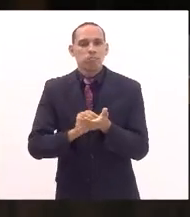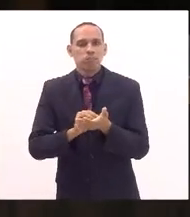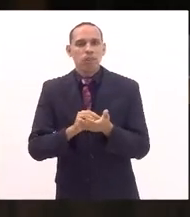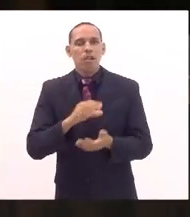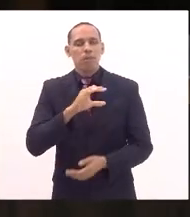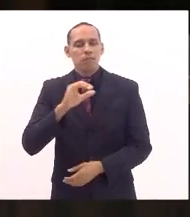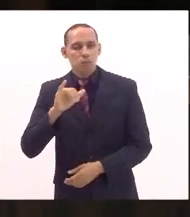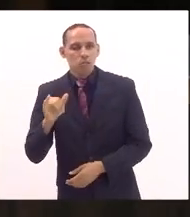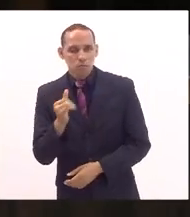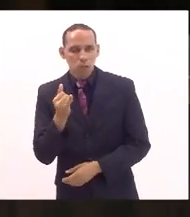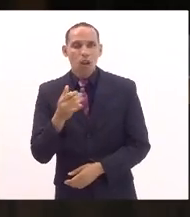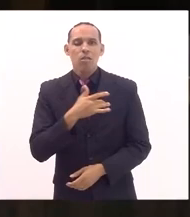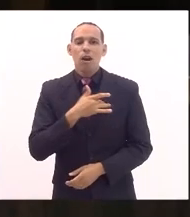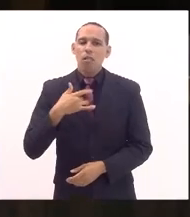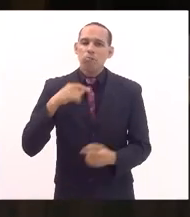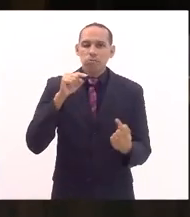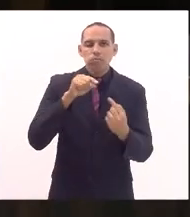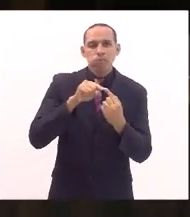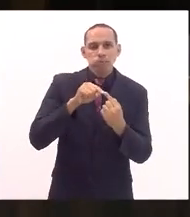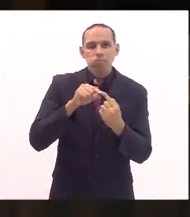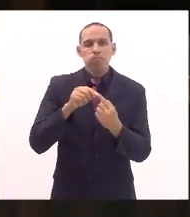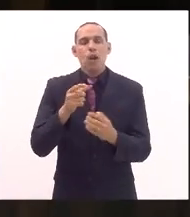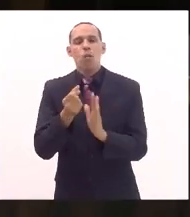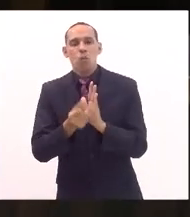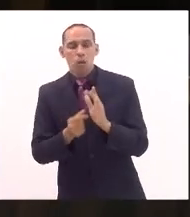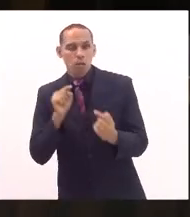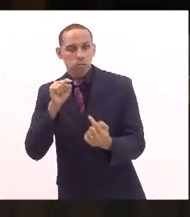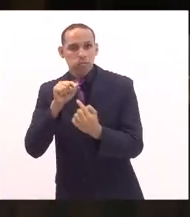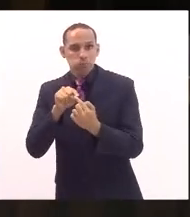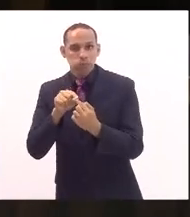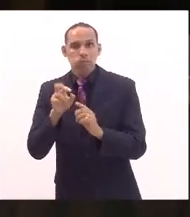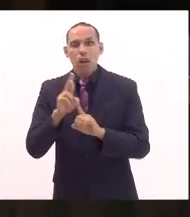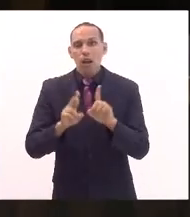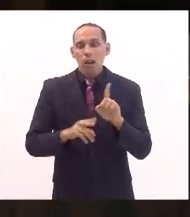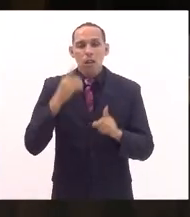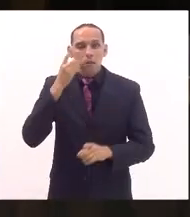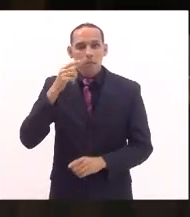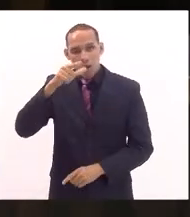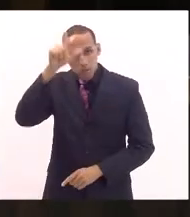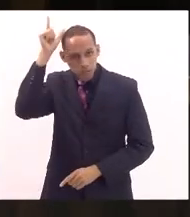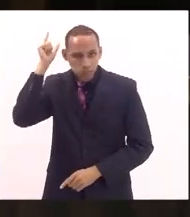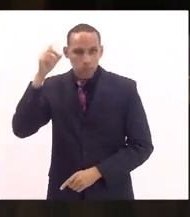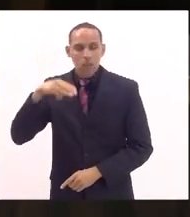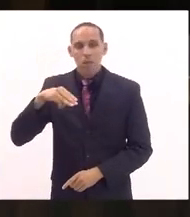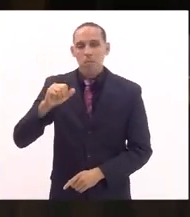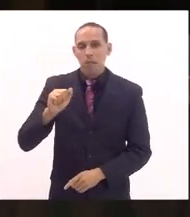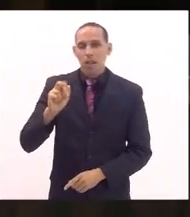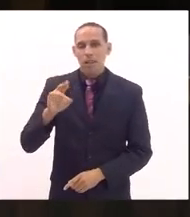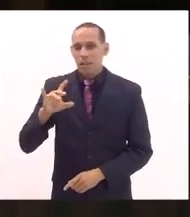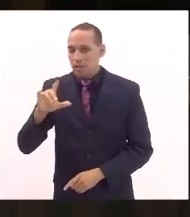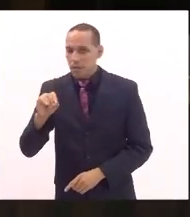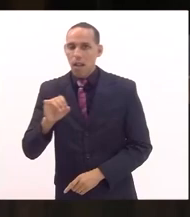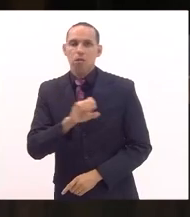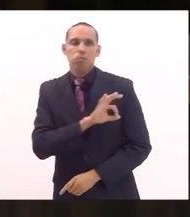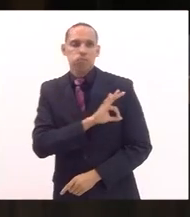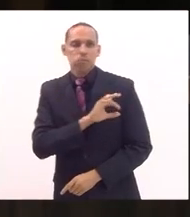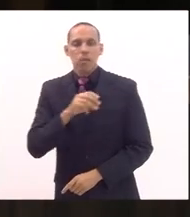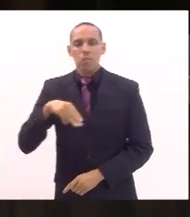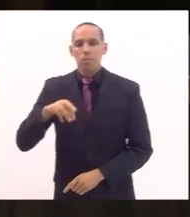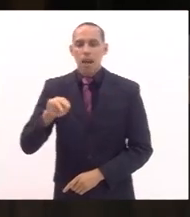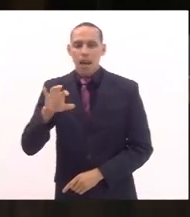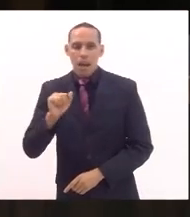deficiência favoráveis saúde favorável e orçamento favorável relatórios Deputado Luiz Paulo Marcelo cabeleireiro Martha Rocha e Luiz Paulo